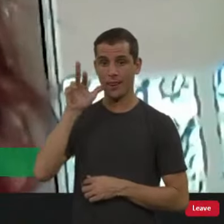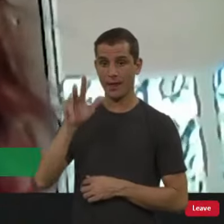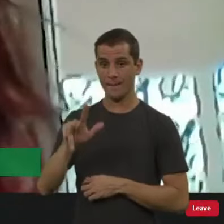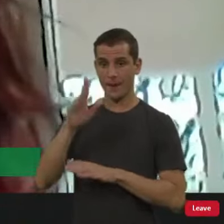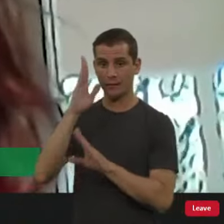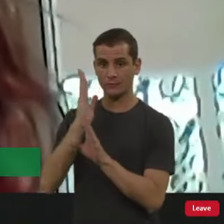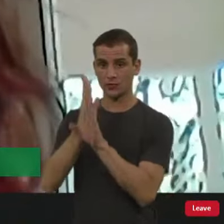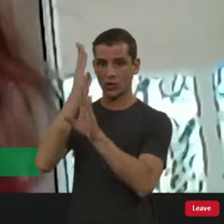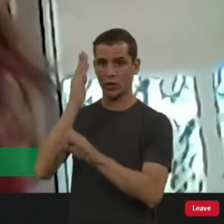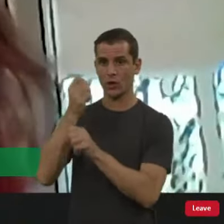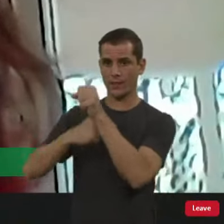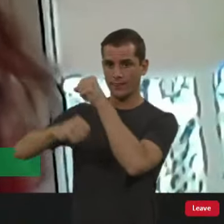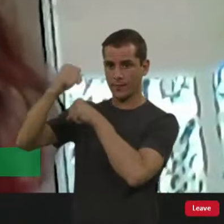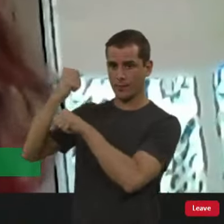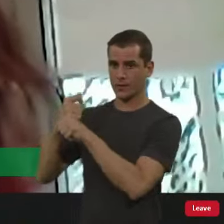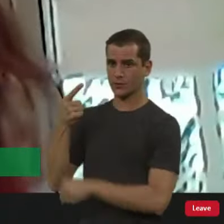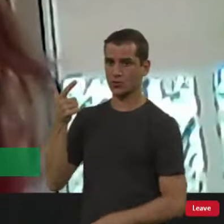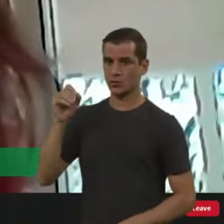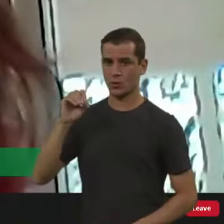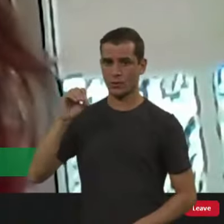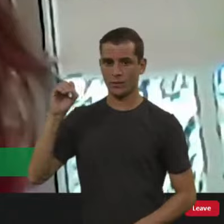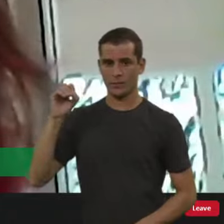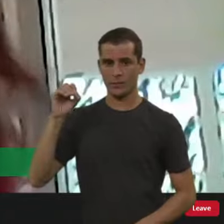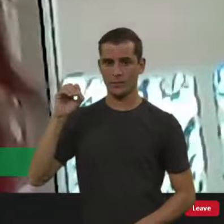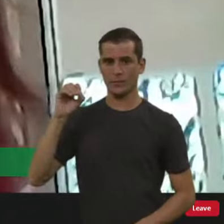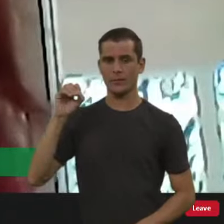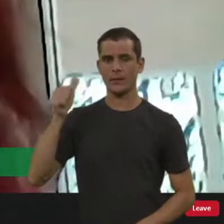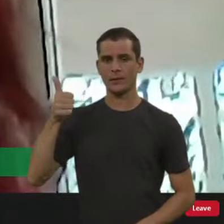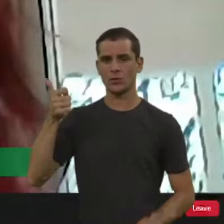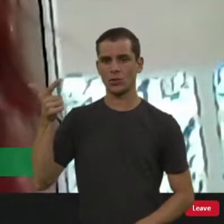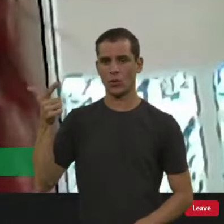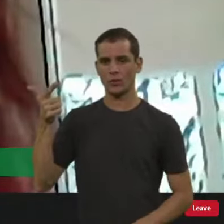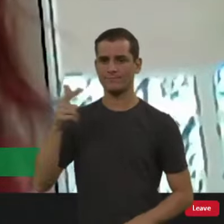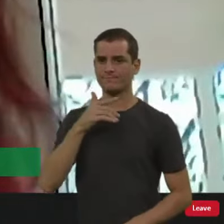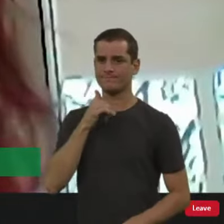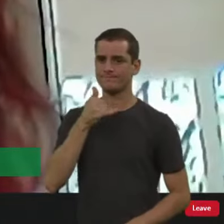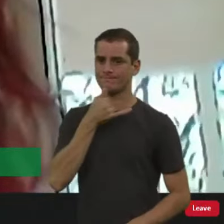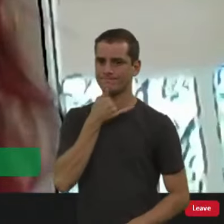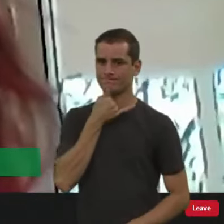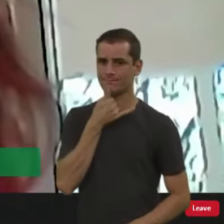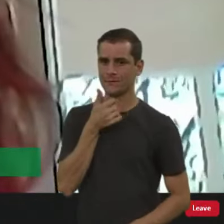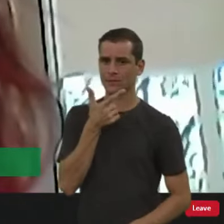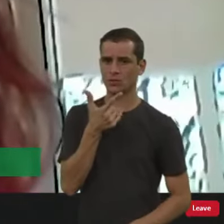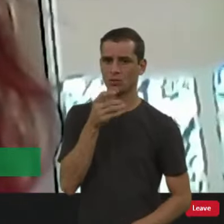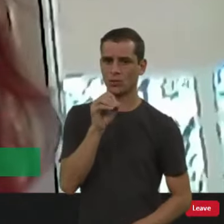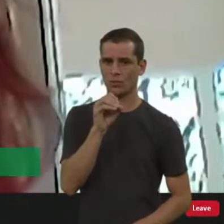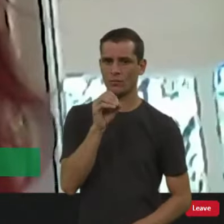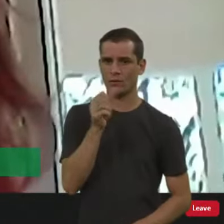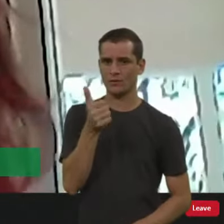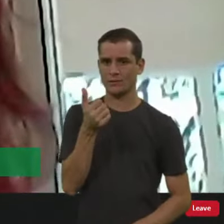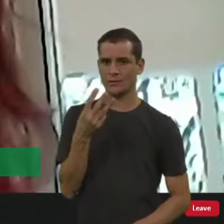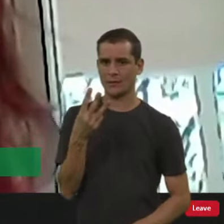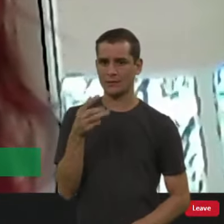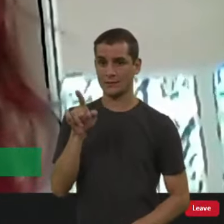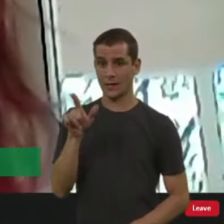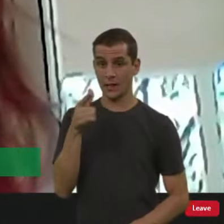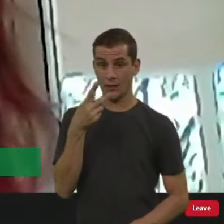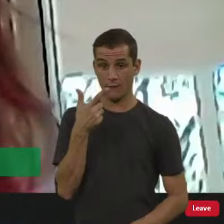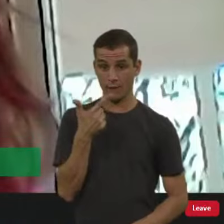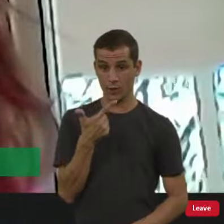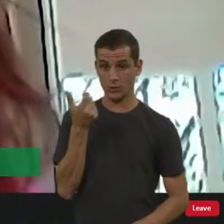em 2012. Infelizmente, ela faleceu em 2013, logo no comecinho do ano, aos 28 anos de